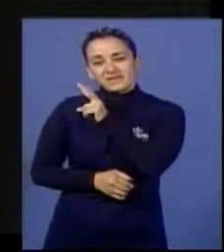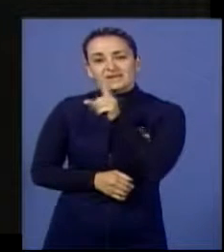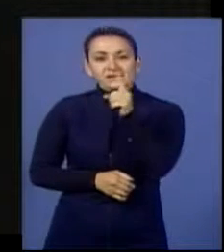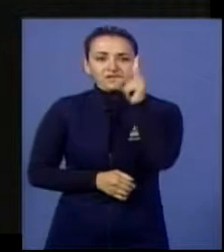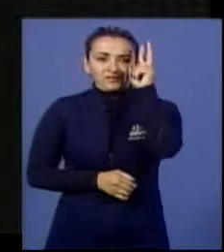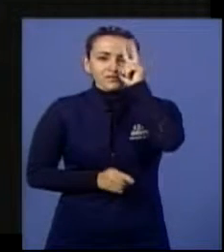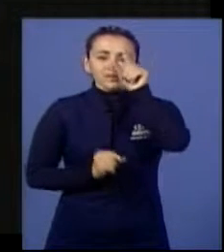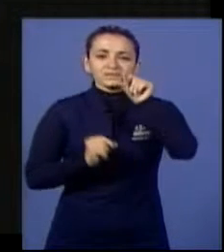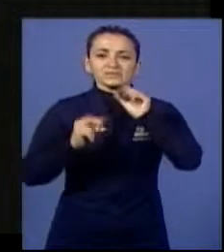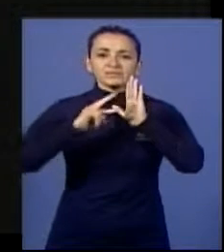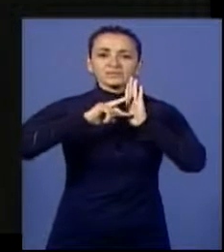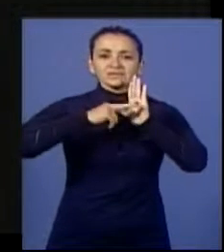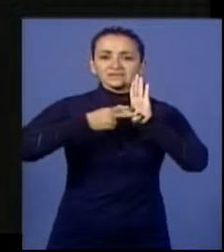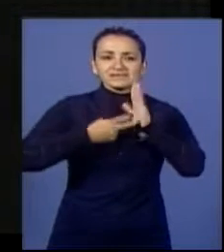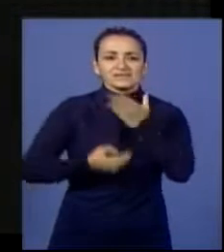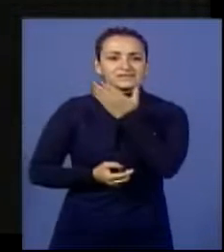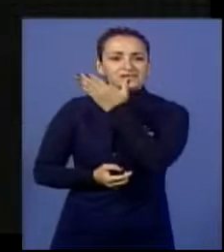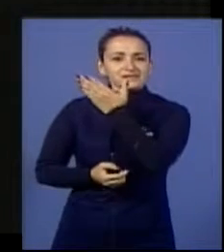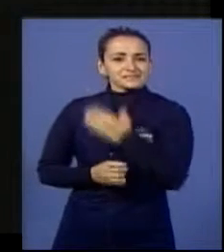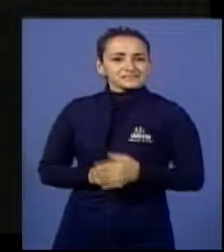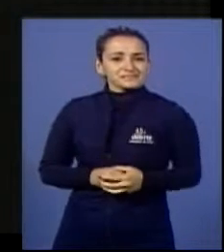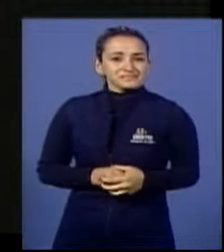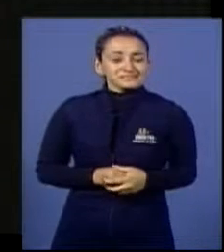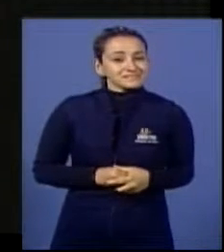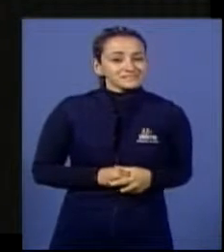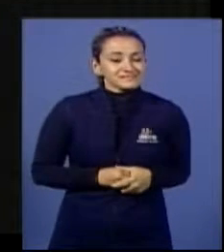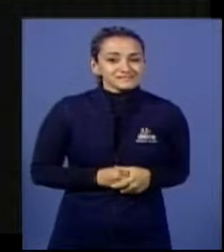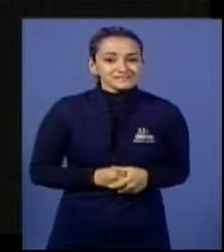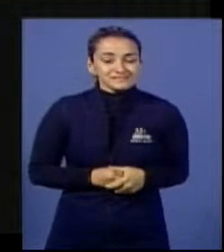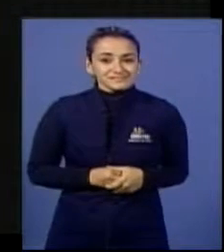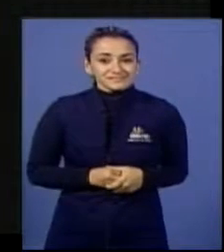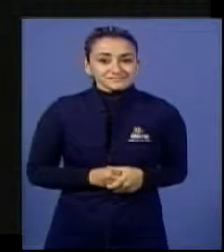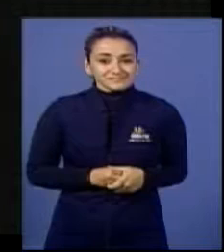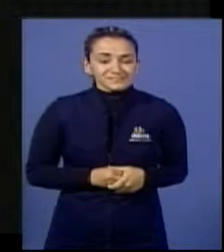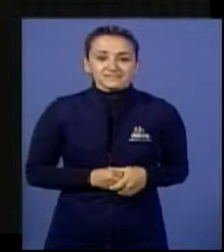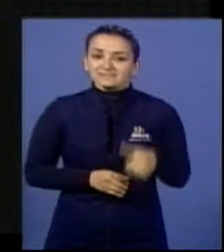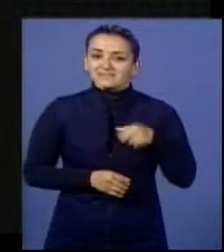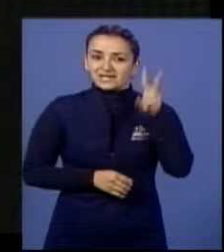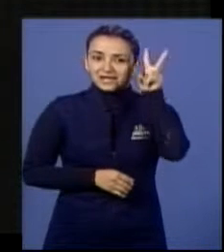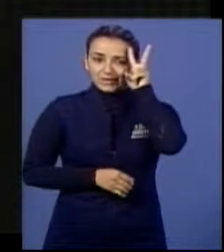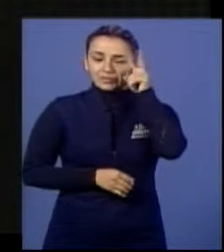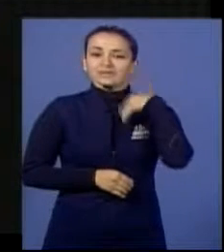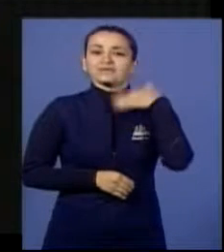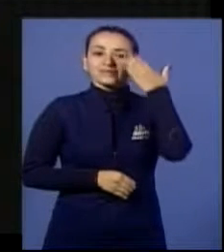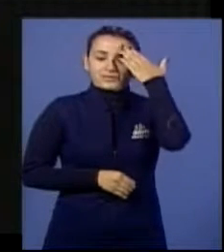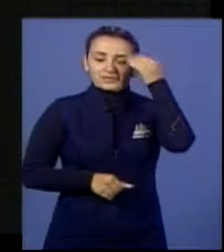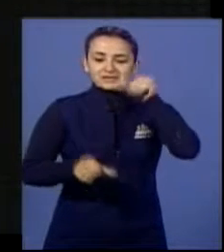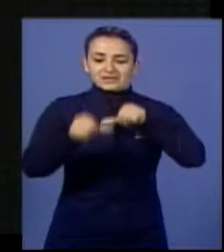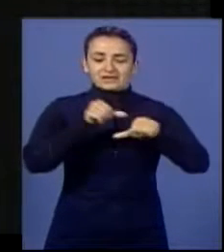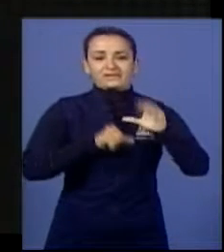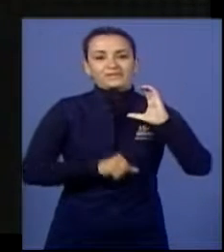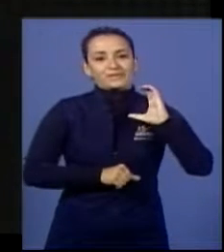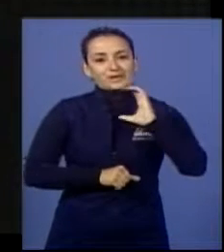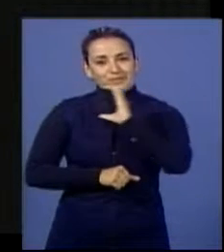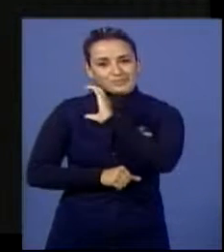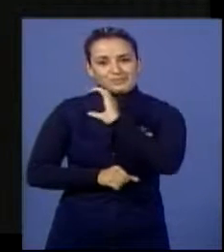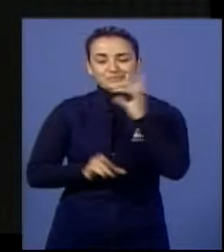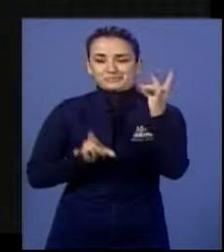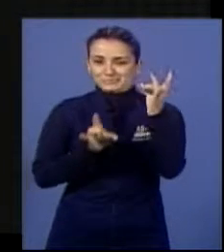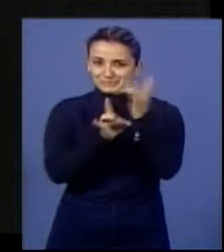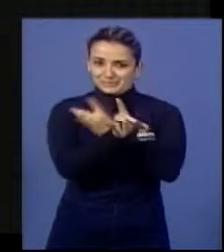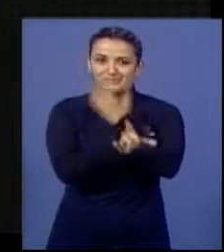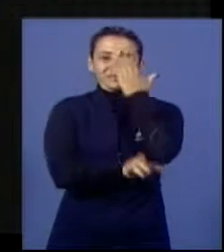lembra a definição de química orgânica? Lembra, Coruja? Não, mas é a química do carbono. Aí, ah, então você lembra a definição, pronto. Pronto,